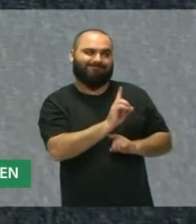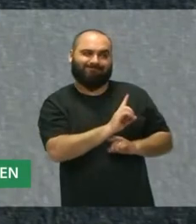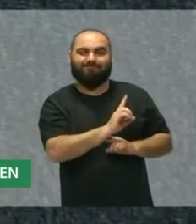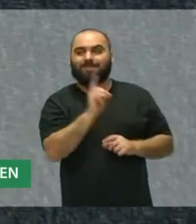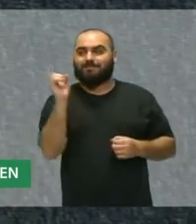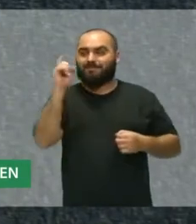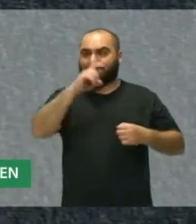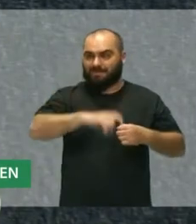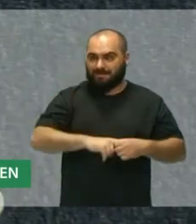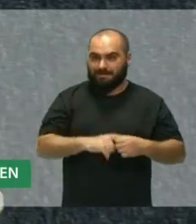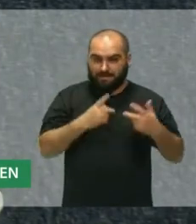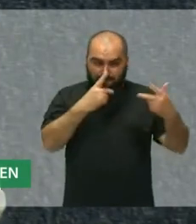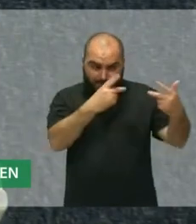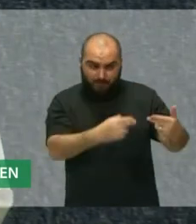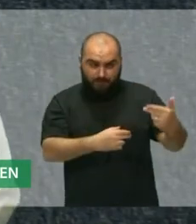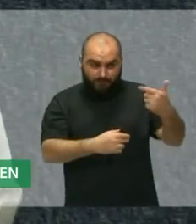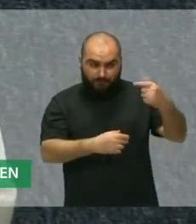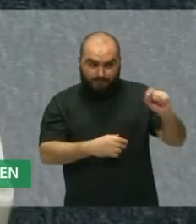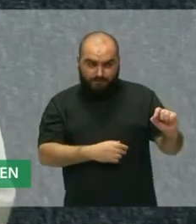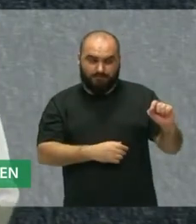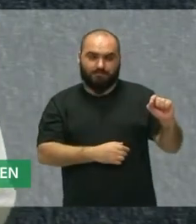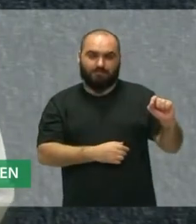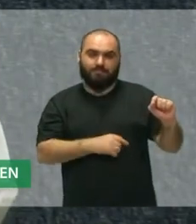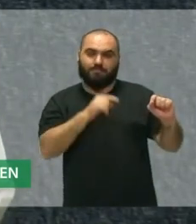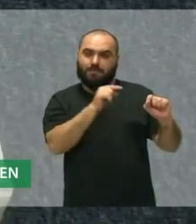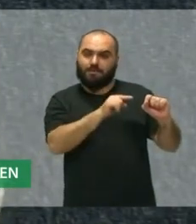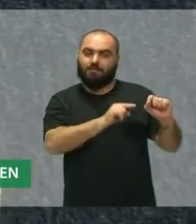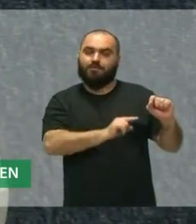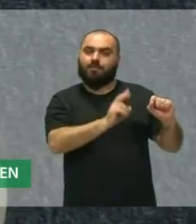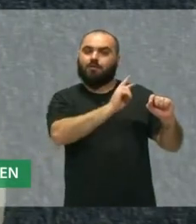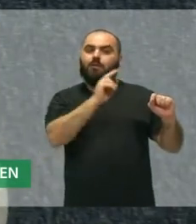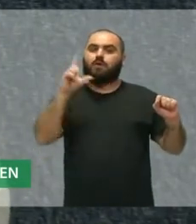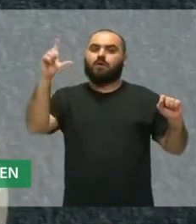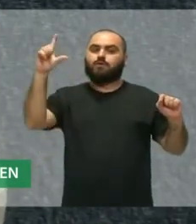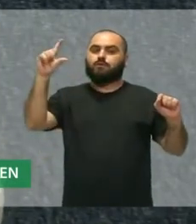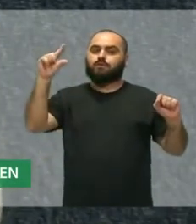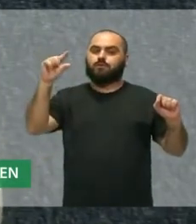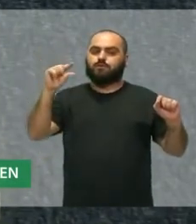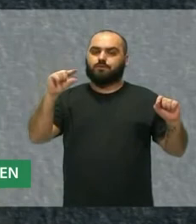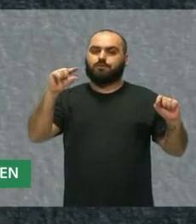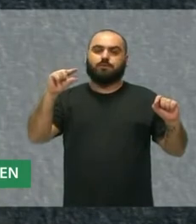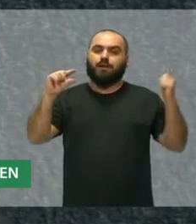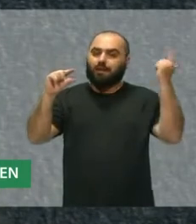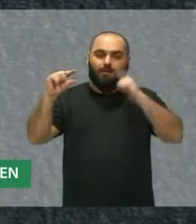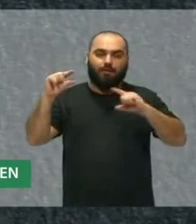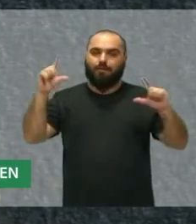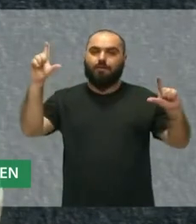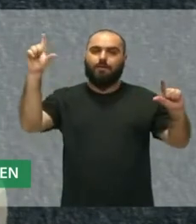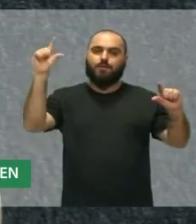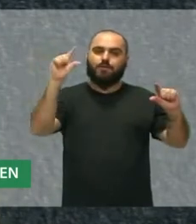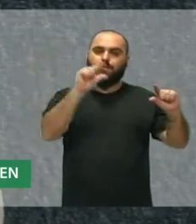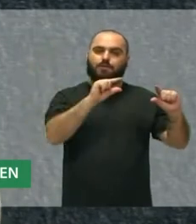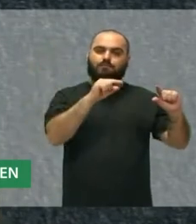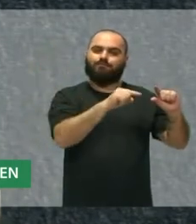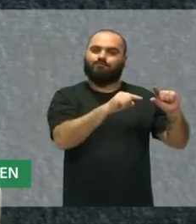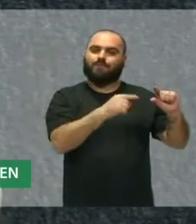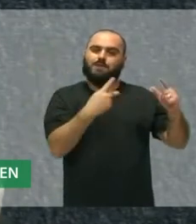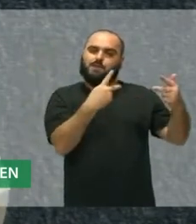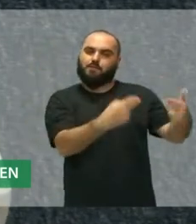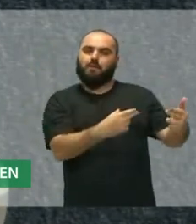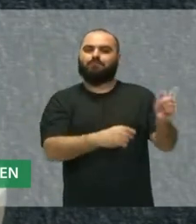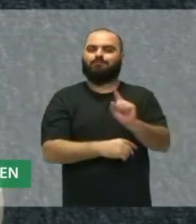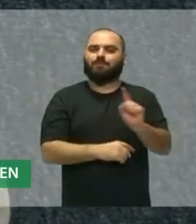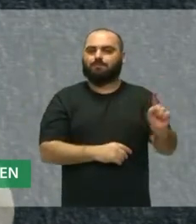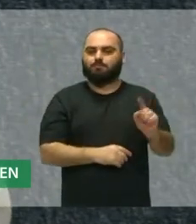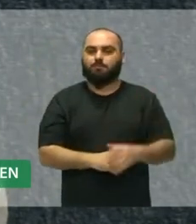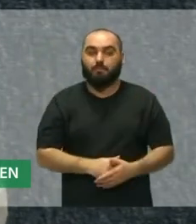ao patamar de 2020. E, embora esse valor tenha baixado, ainda não voltou ao patamar de 2020. Na